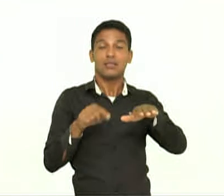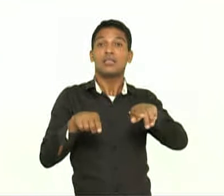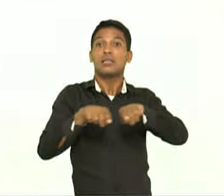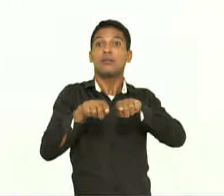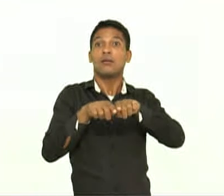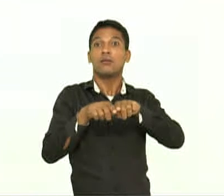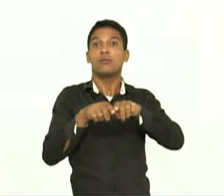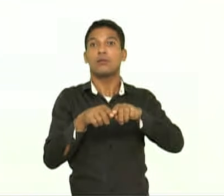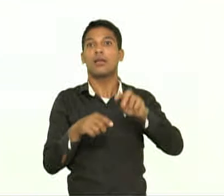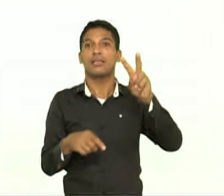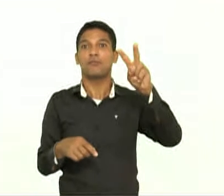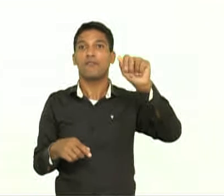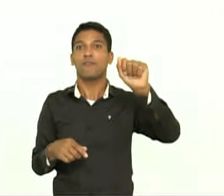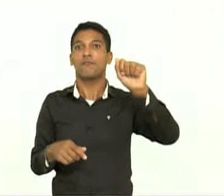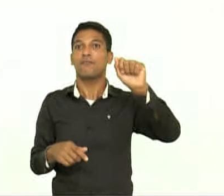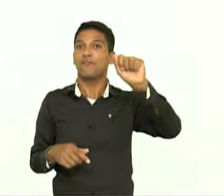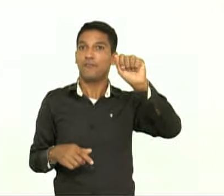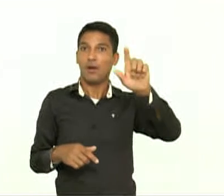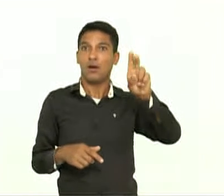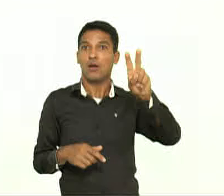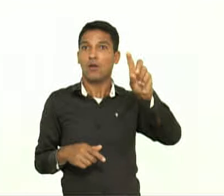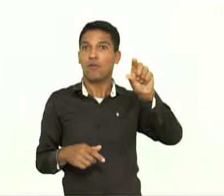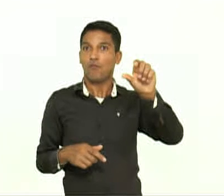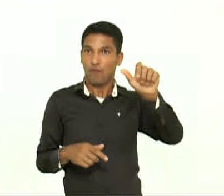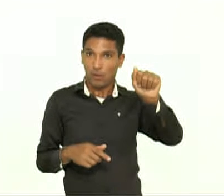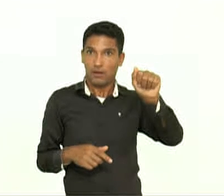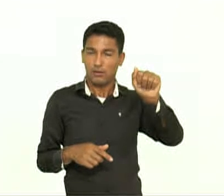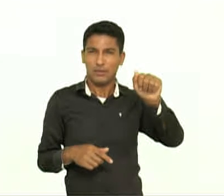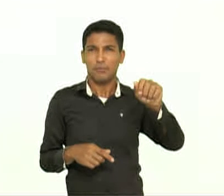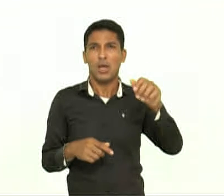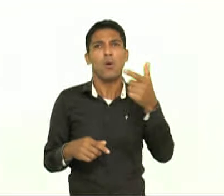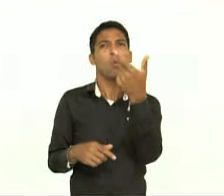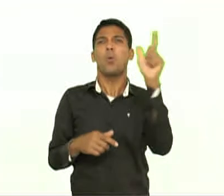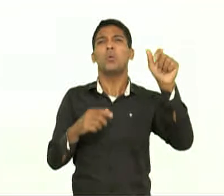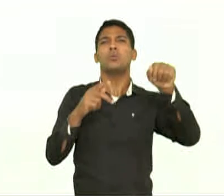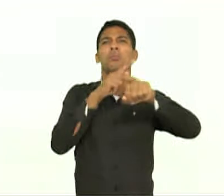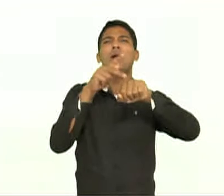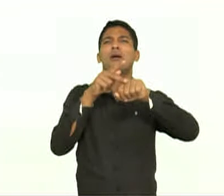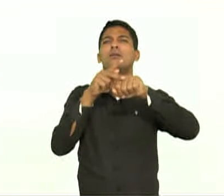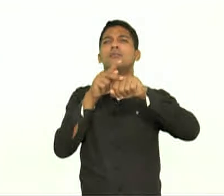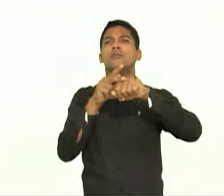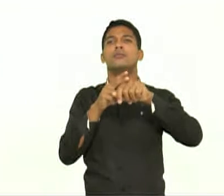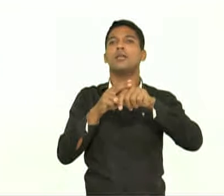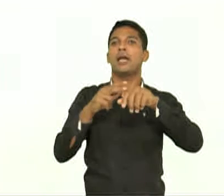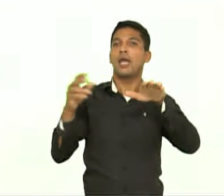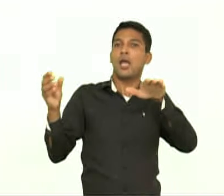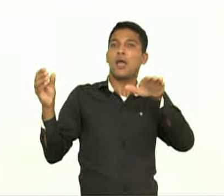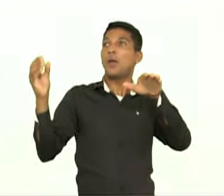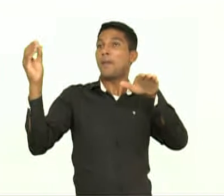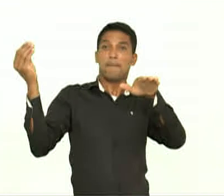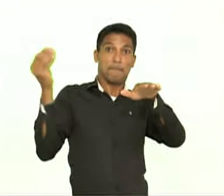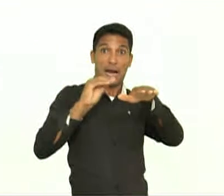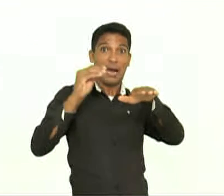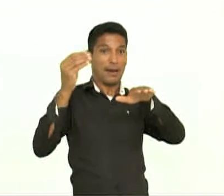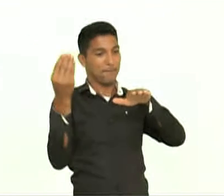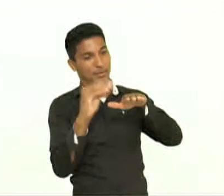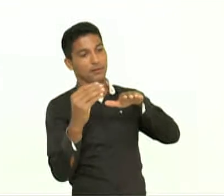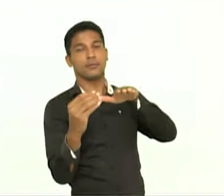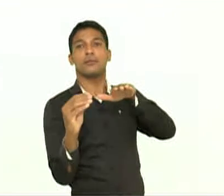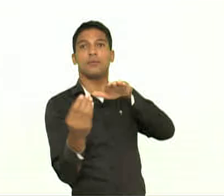Então, é a fragmentação da produção, essa globalização. As multinacionais